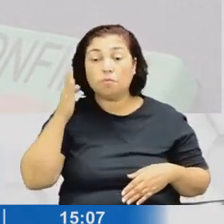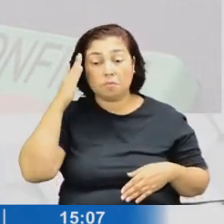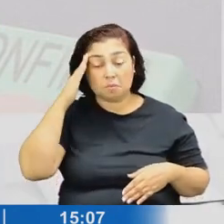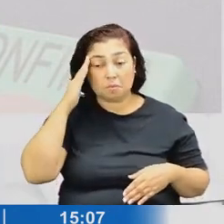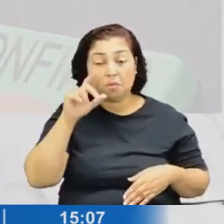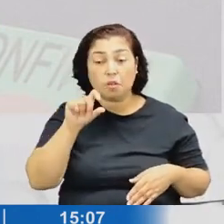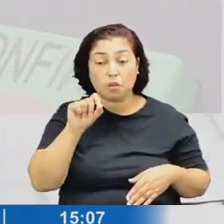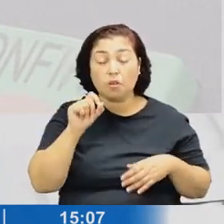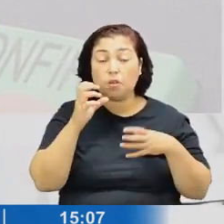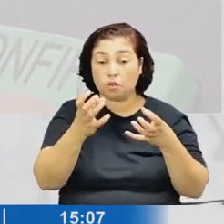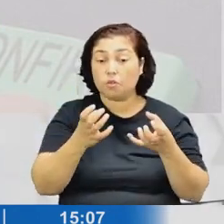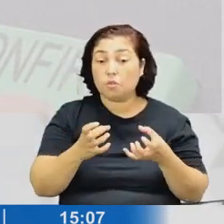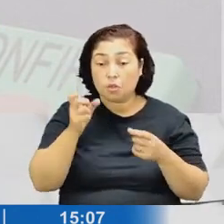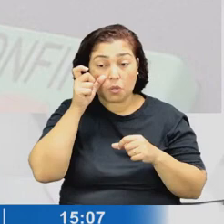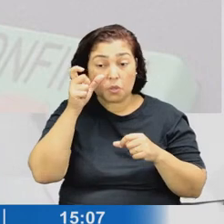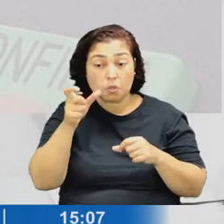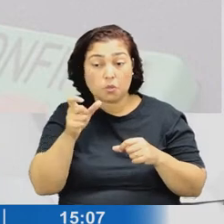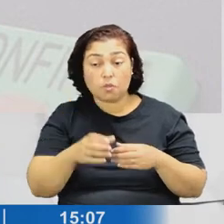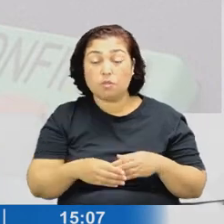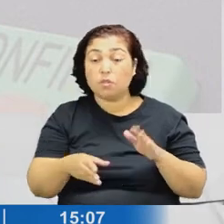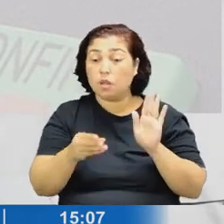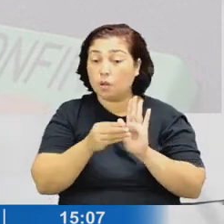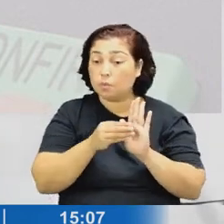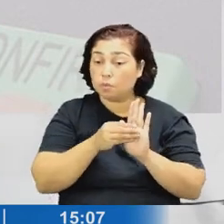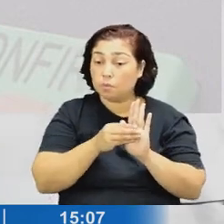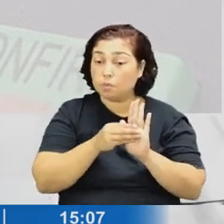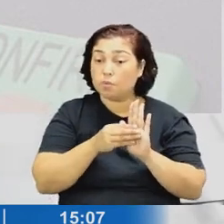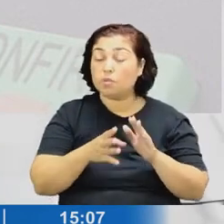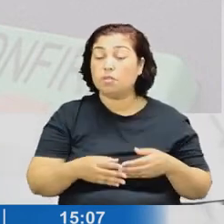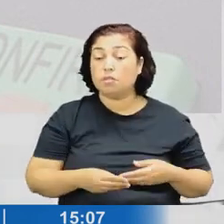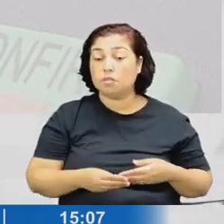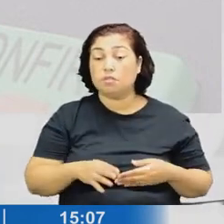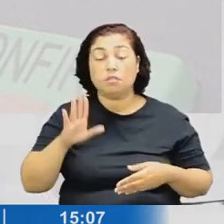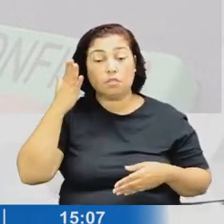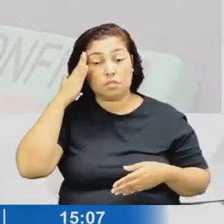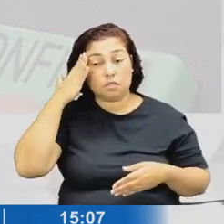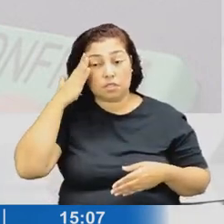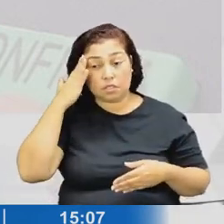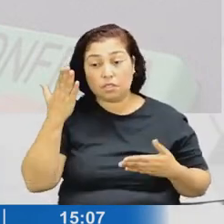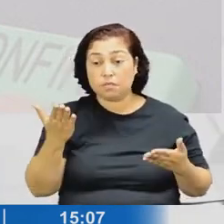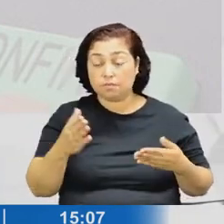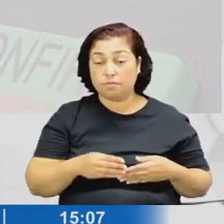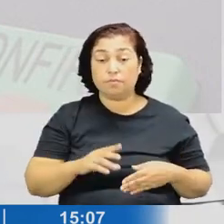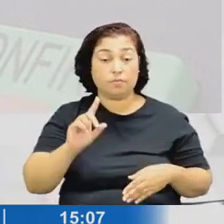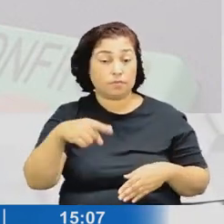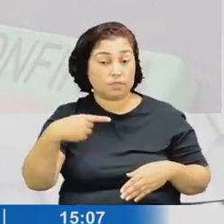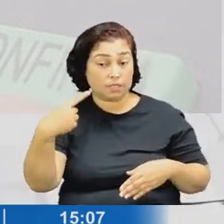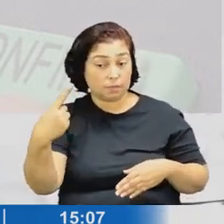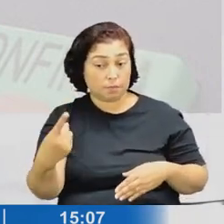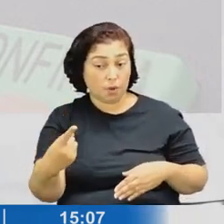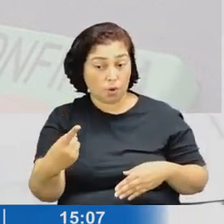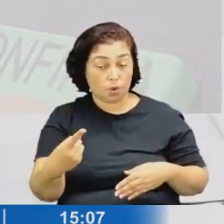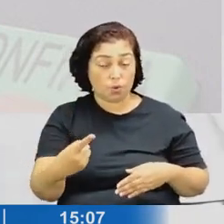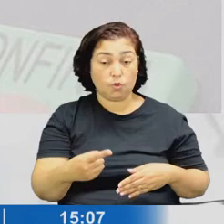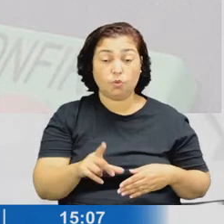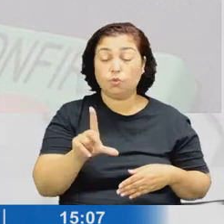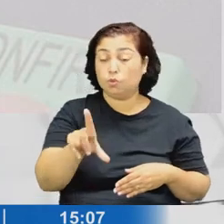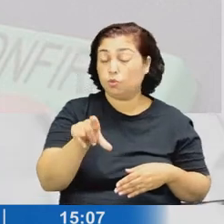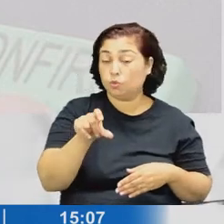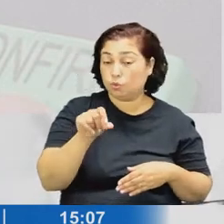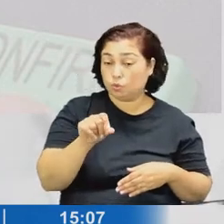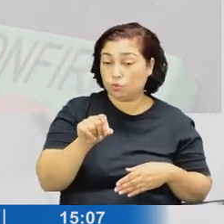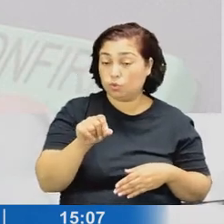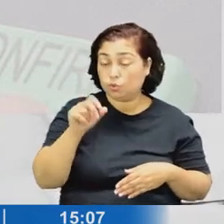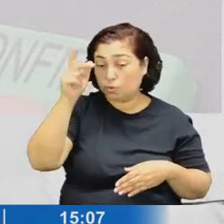nossa que interessante ele tem propostas para diminuir minha dor tem que entender Doutor público e depois que você já capturou as pessoas pela